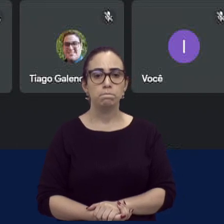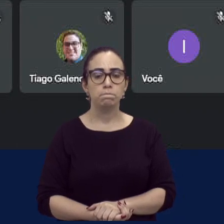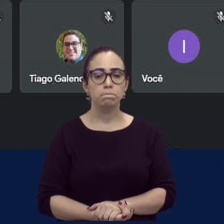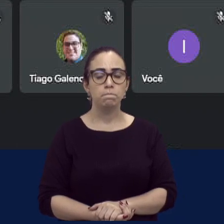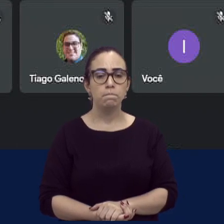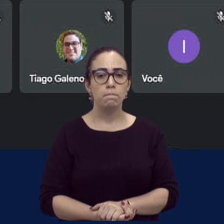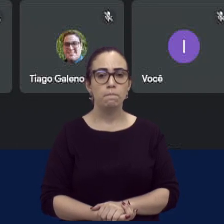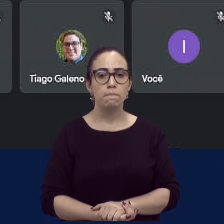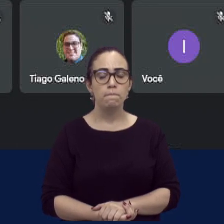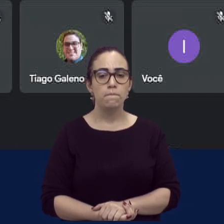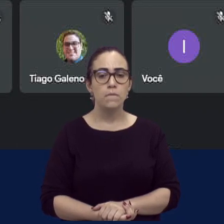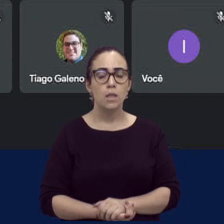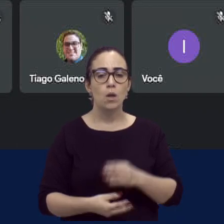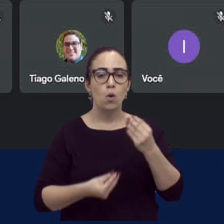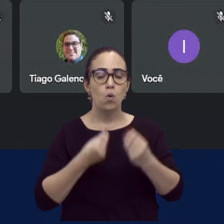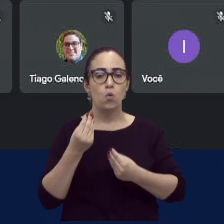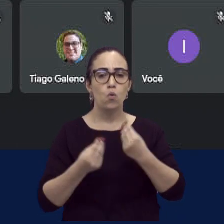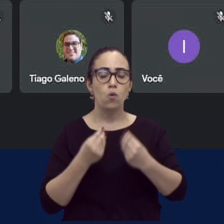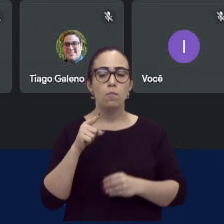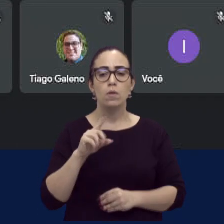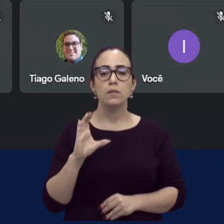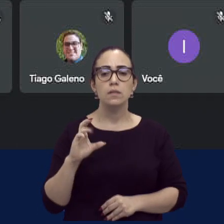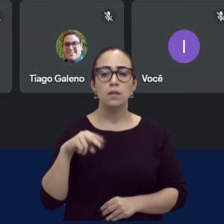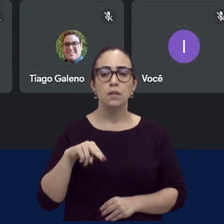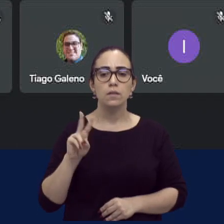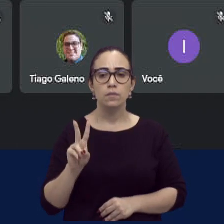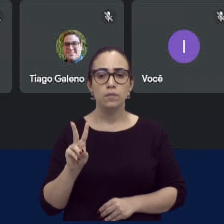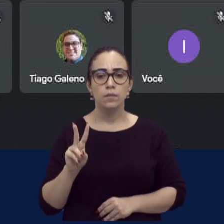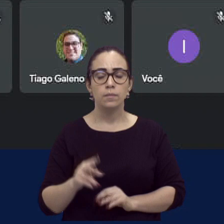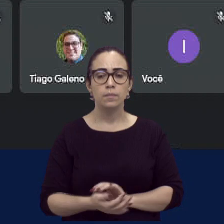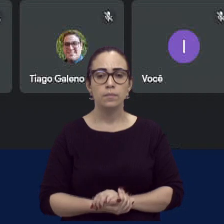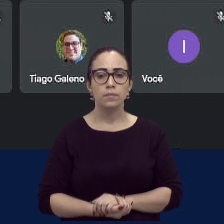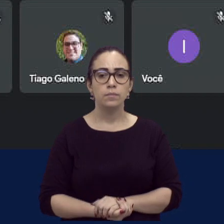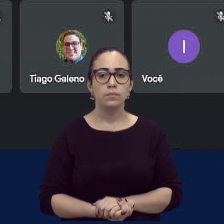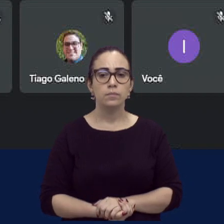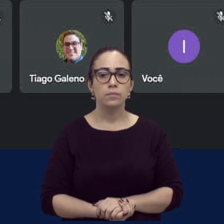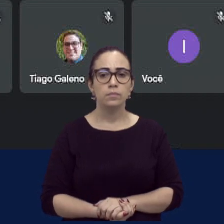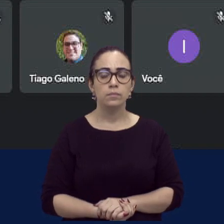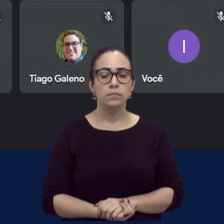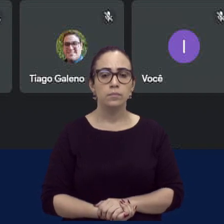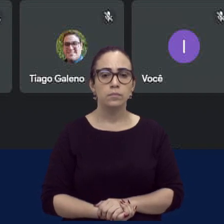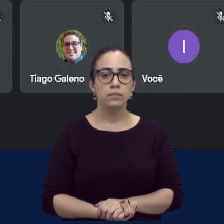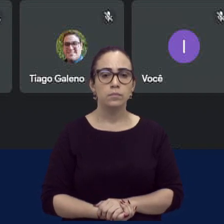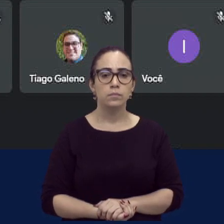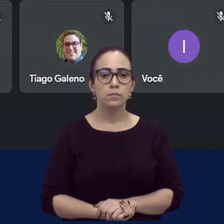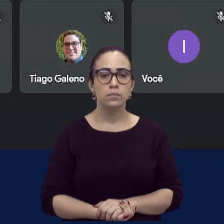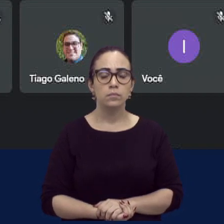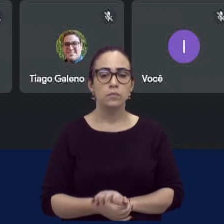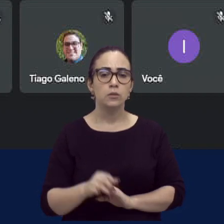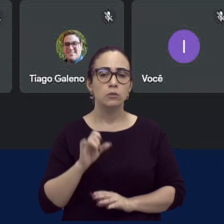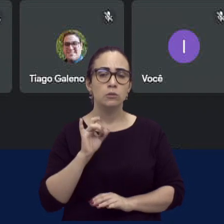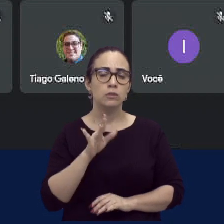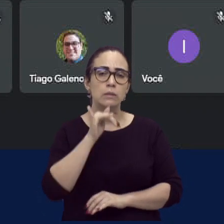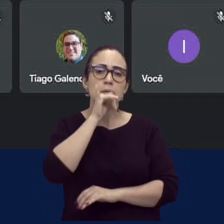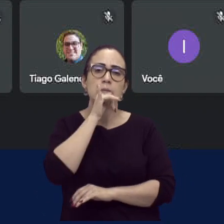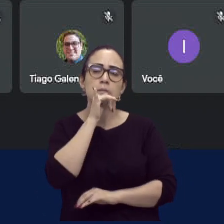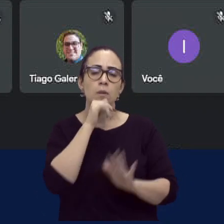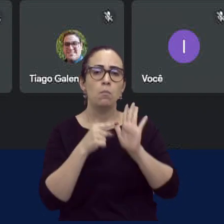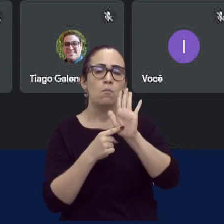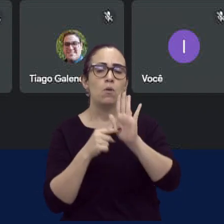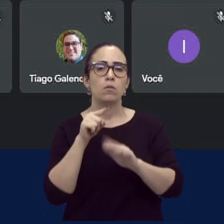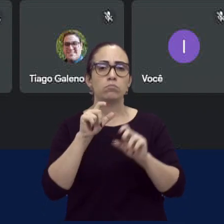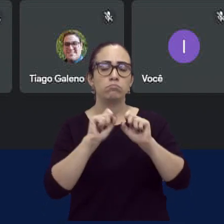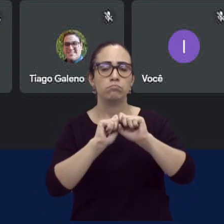o fluxo da CNV. É um modelinho só, assim, a título de ilustração,